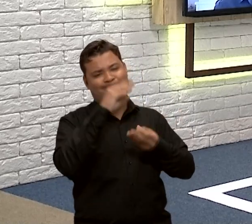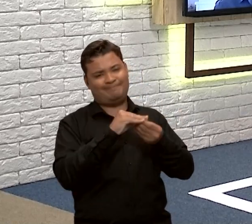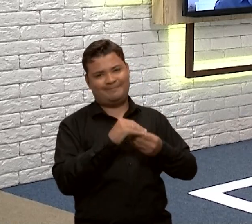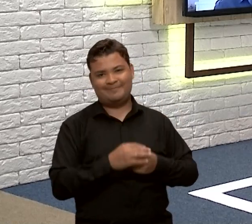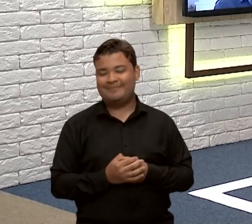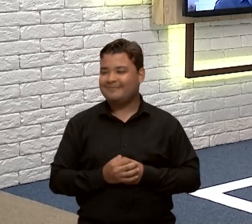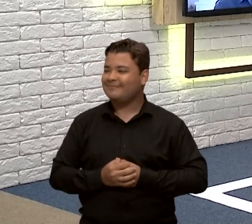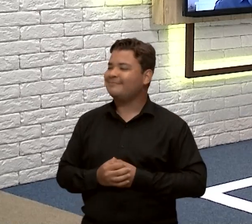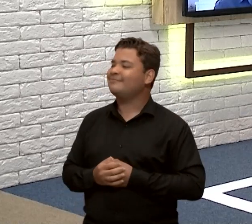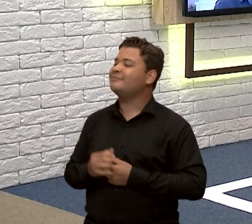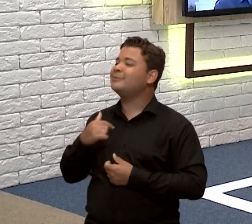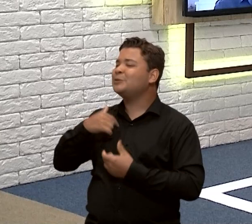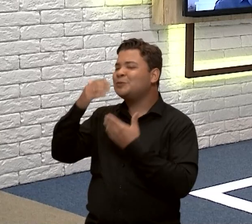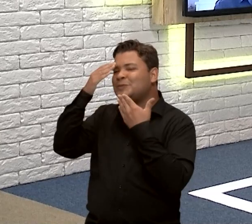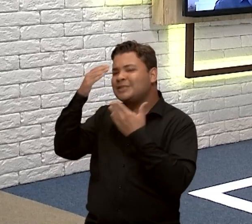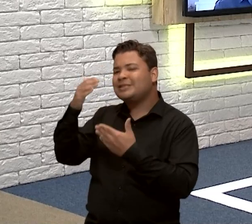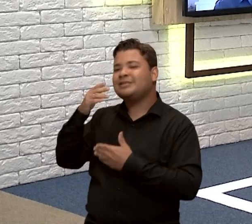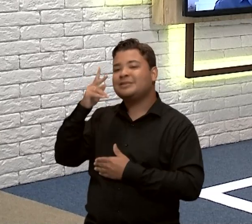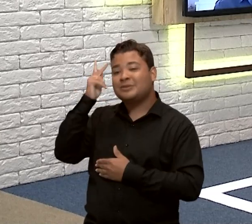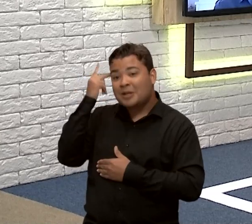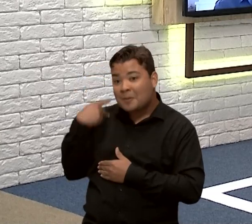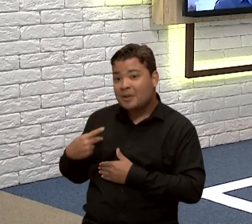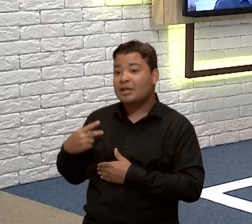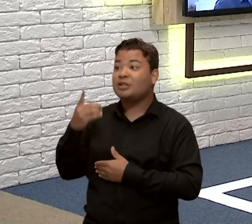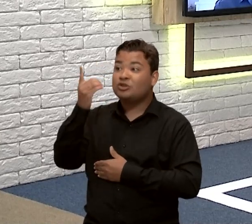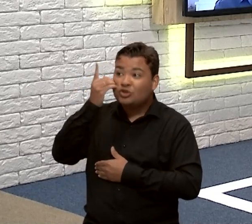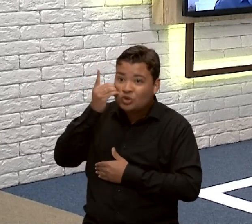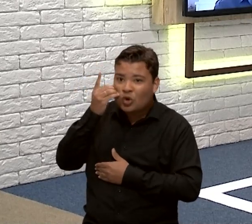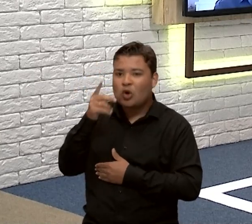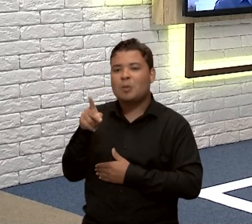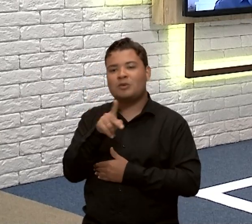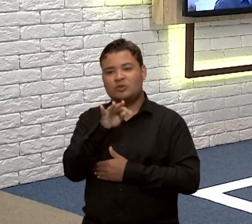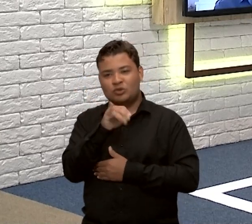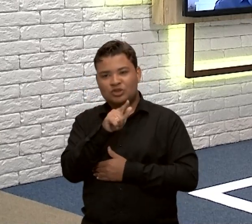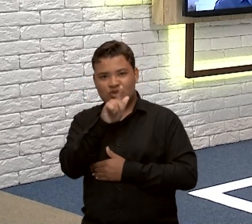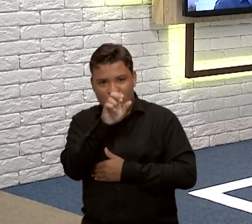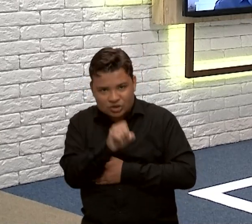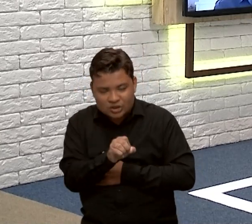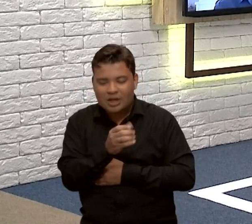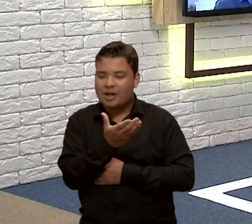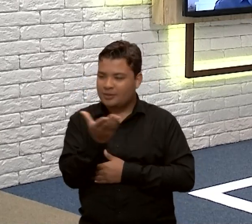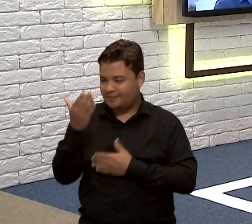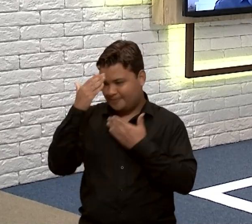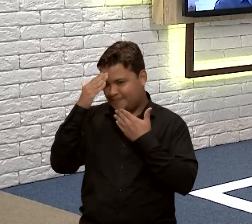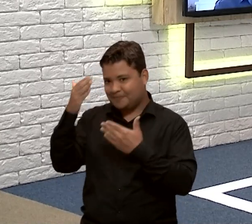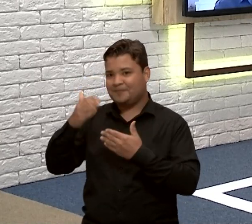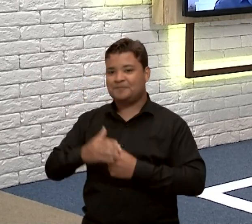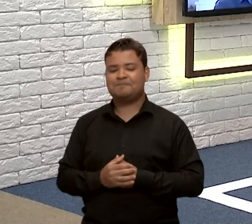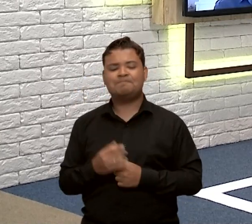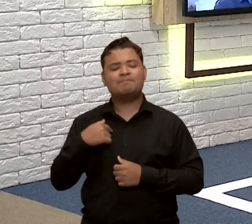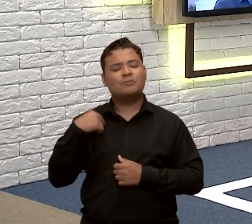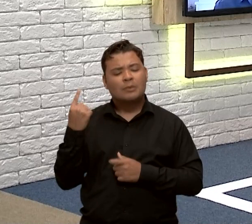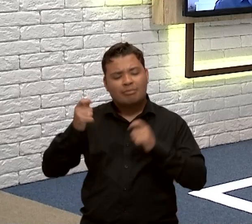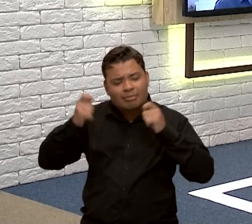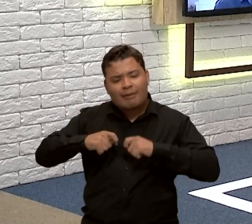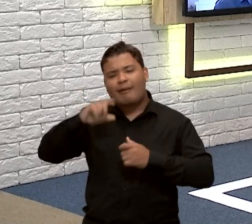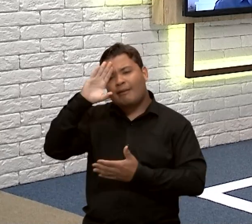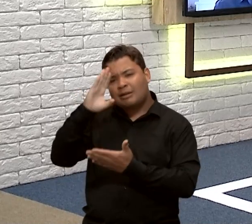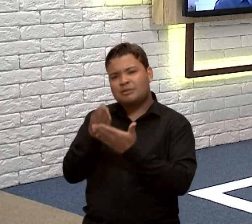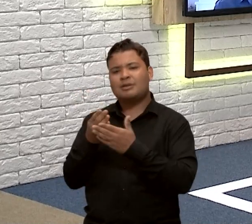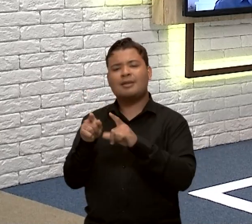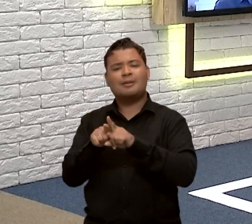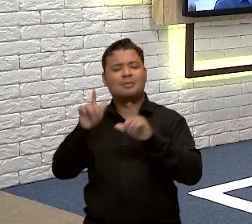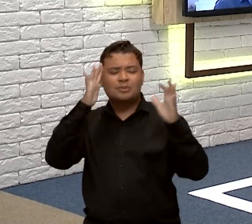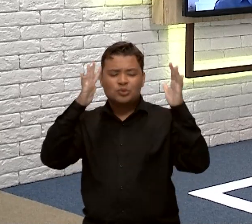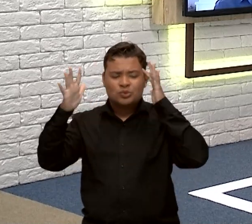Muito obrigada, Camila, Diogo, professor Tiago. E que a gente acredite e sonhe,